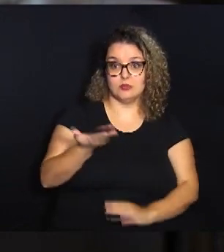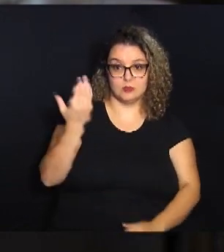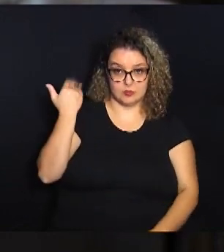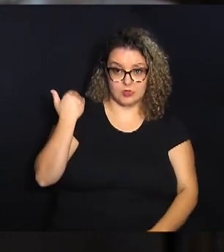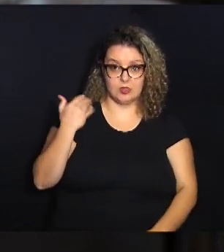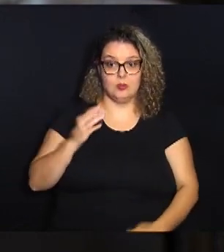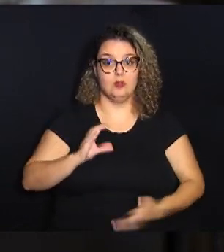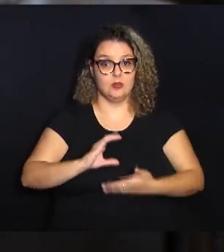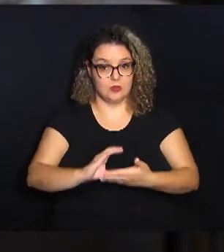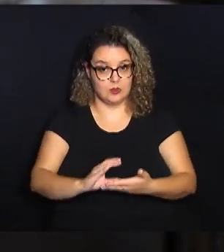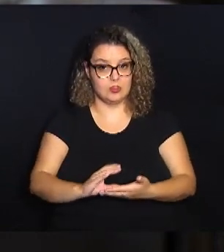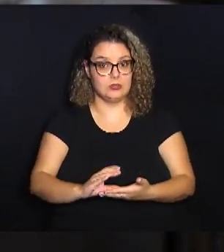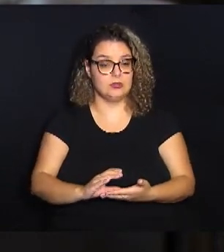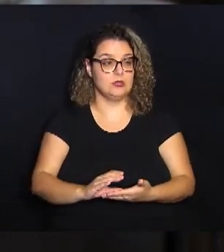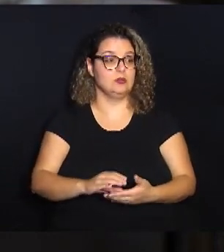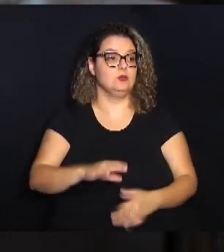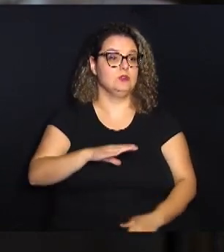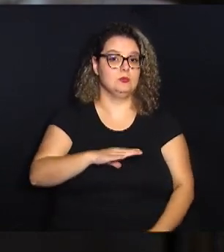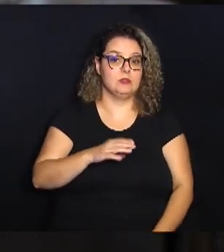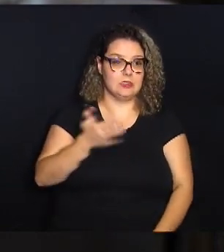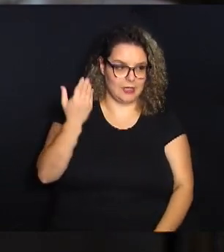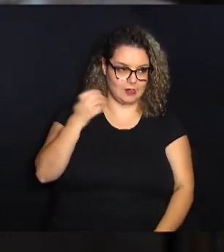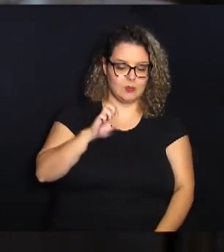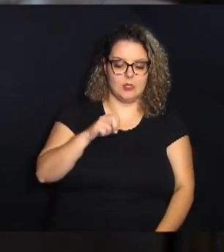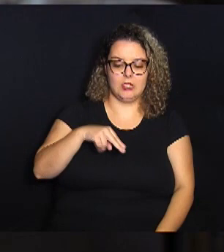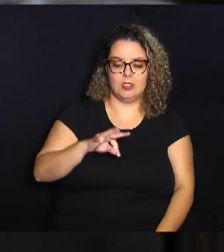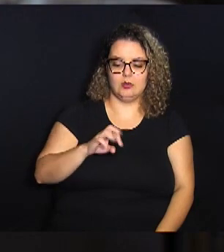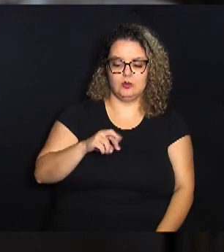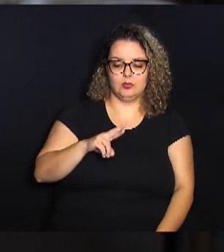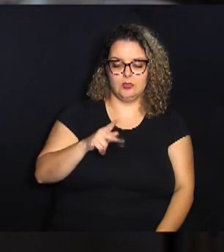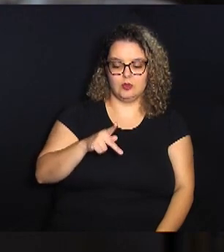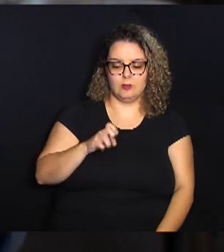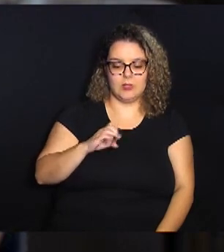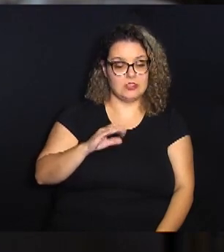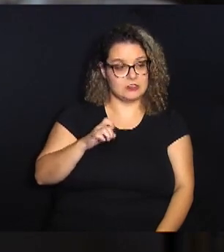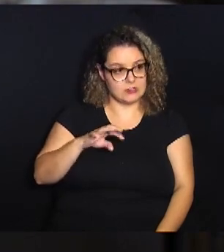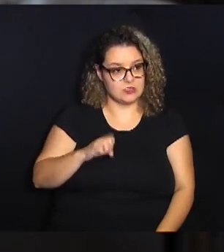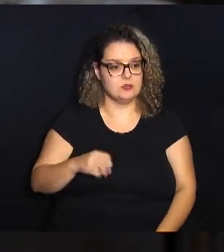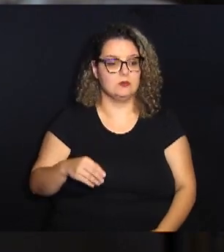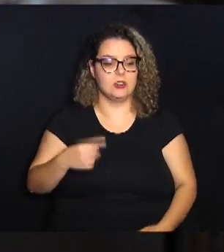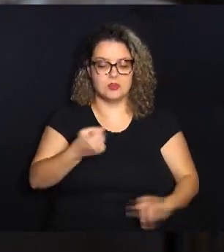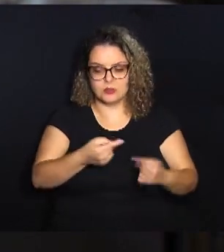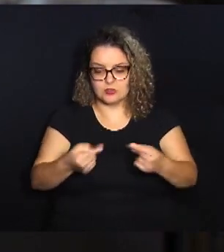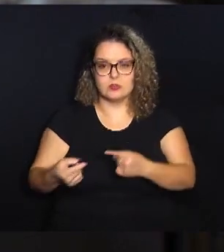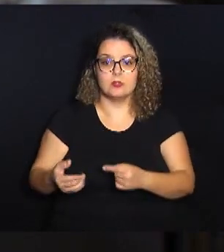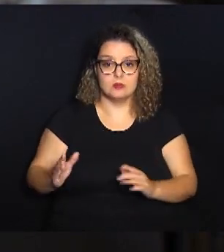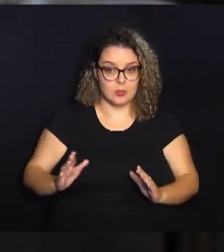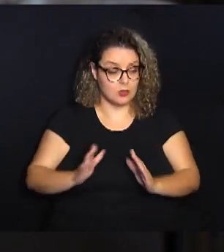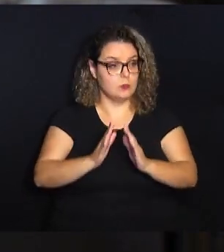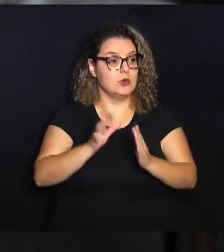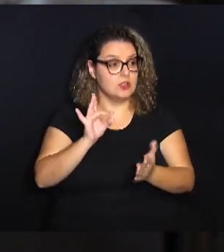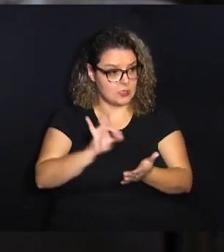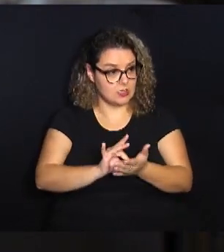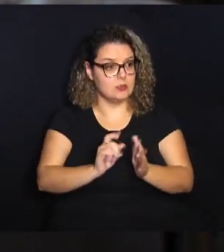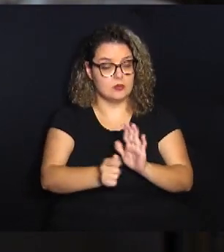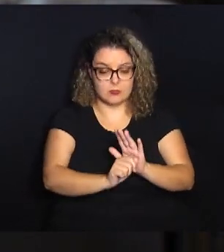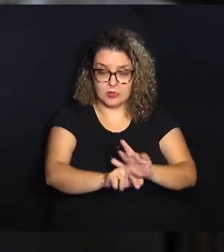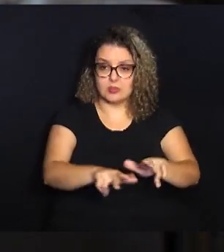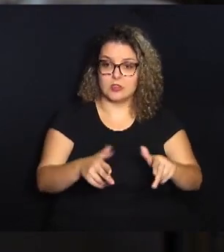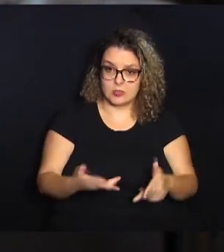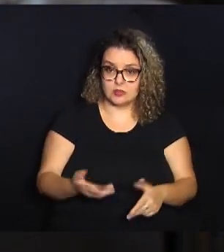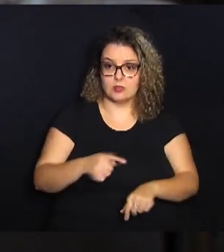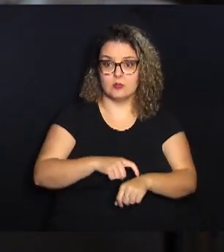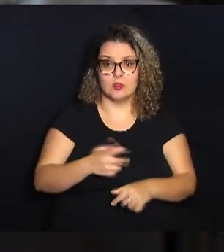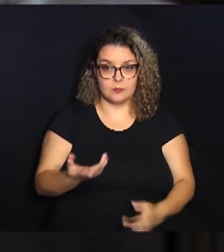Conselho Municipal de Entorpecentes, para discutir no âmbito dos municípios as políticas de enfrentamento à realidade das drogas, né? E